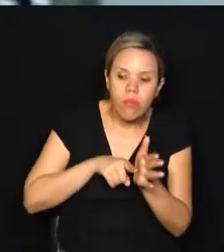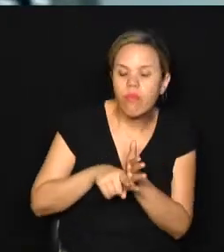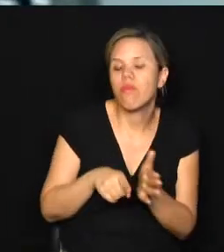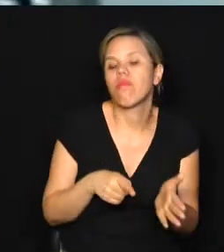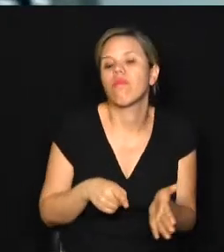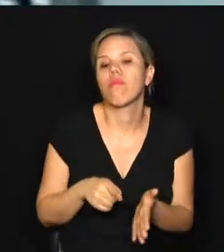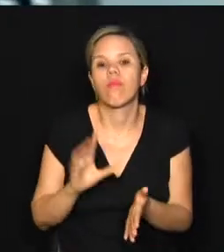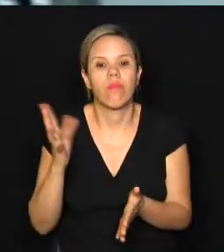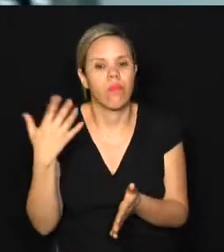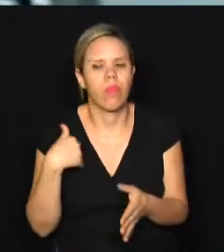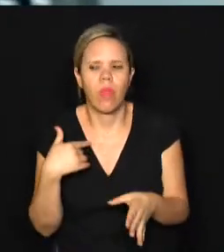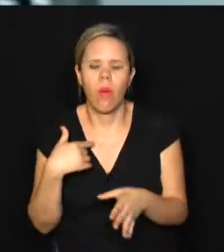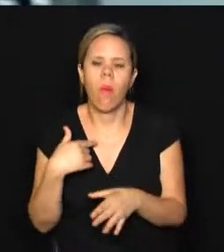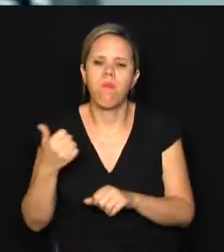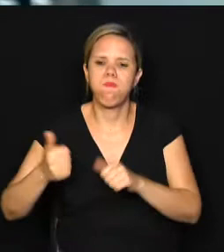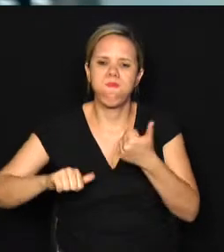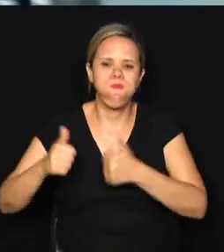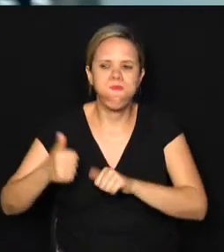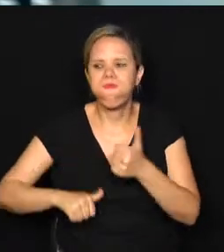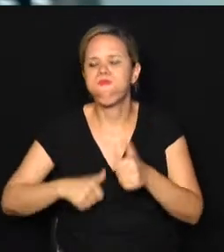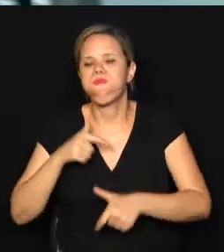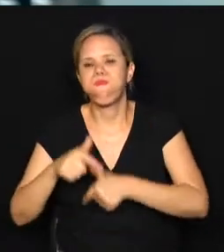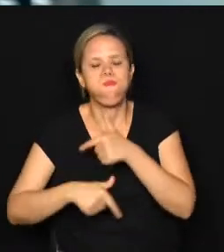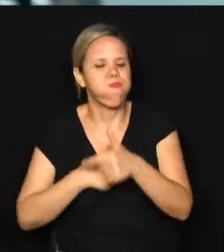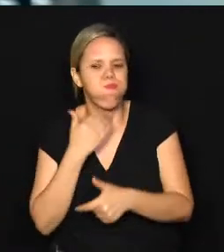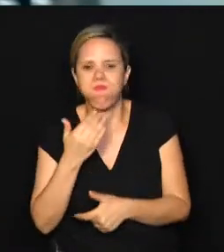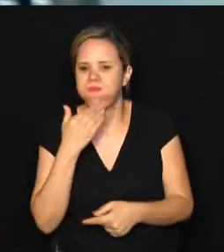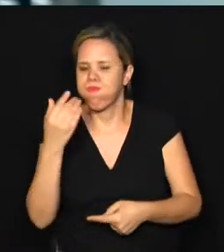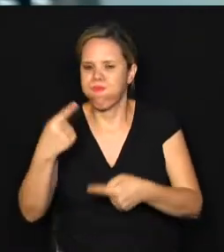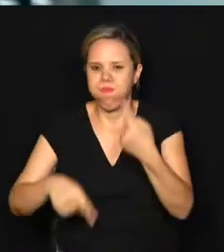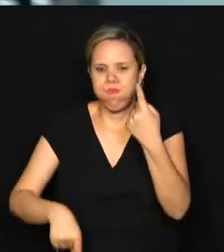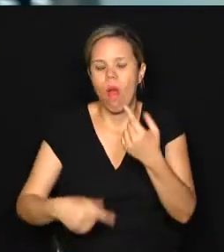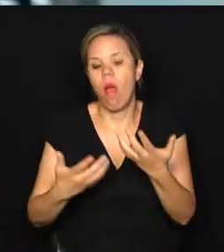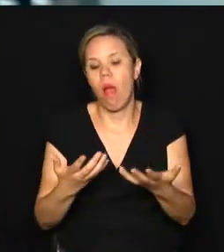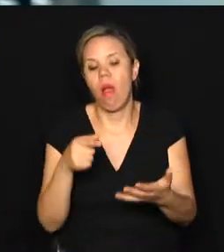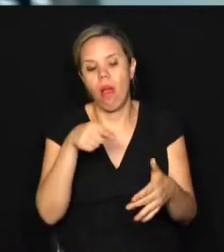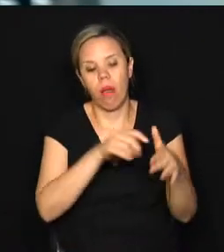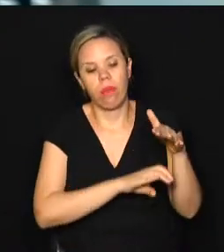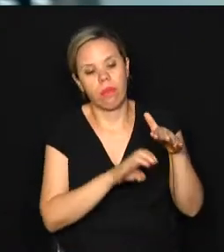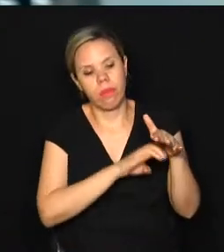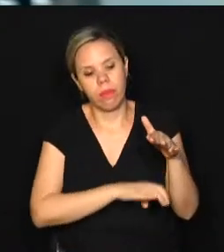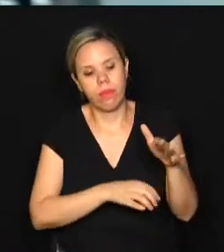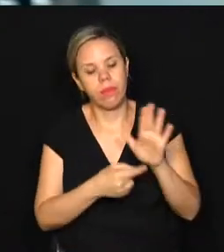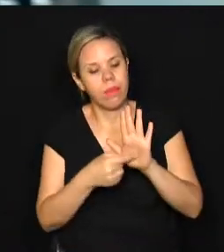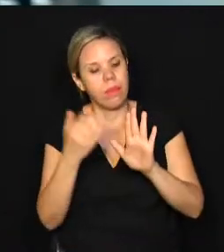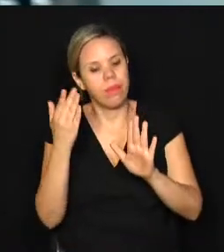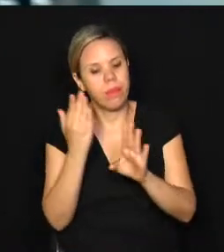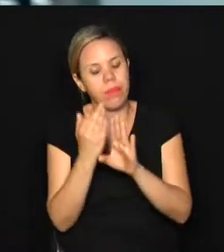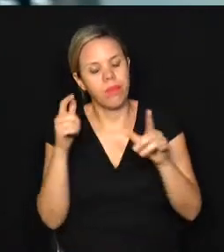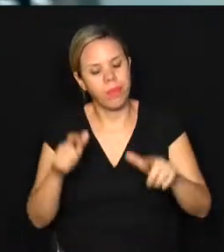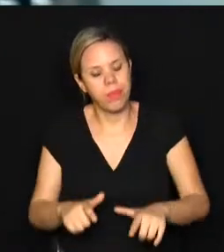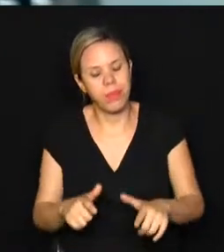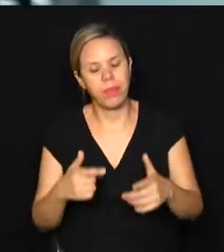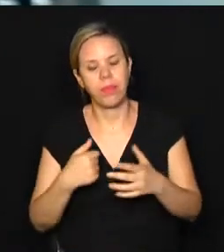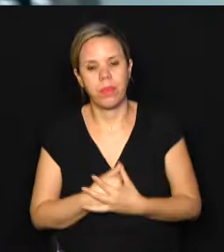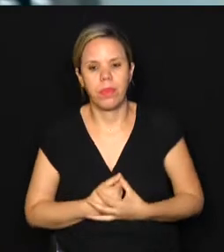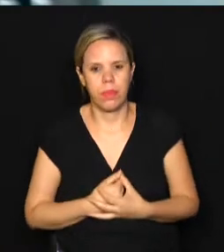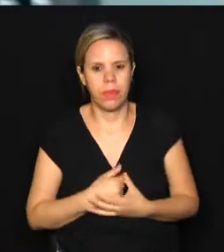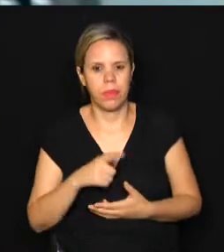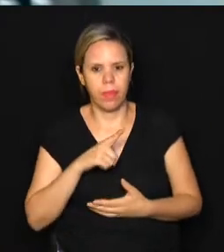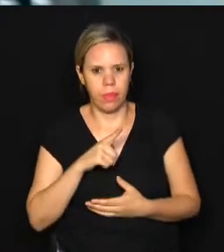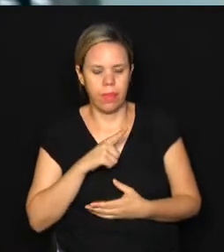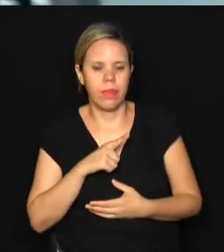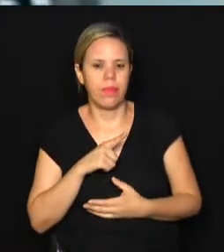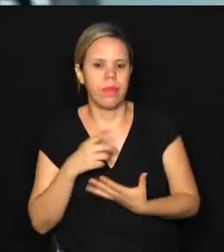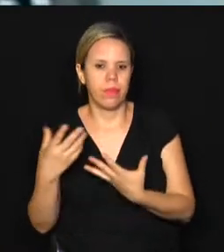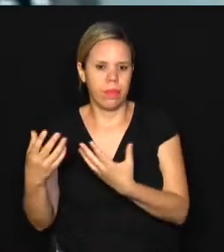para orçar um serviço que não tem cabimento, porque eles querem que essa empresa identifique o local e que tenha viabilidade